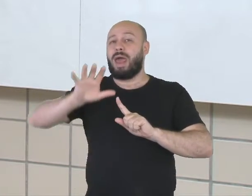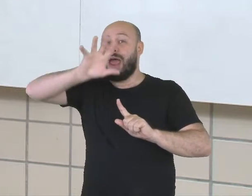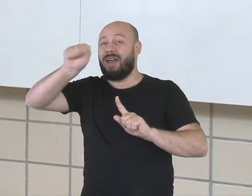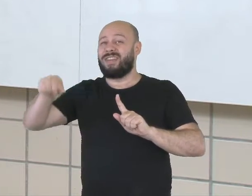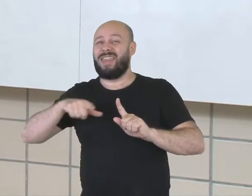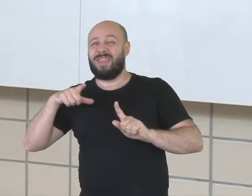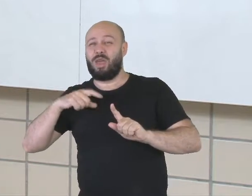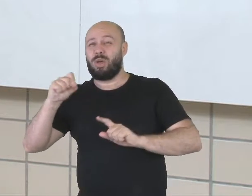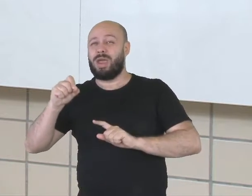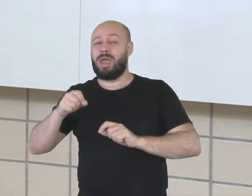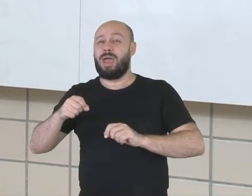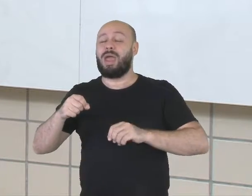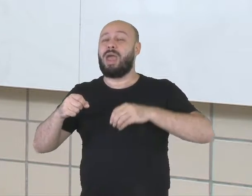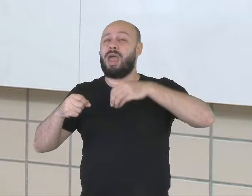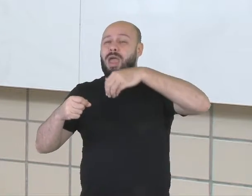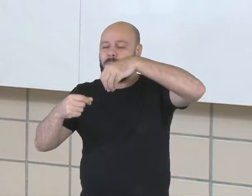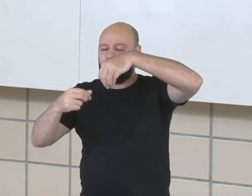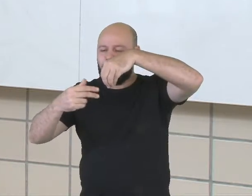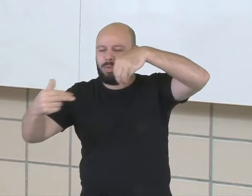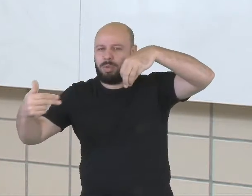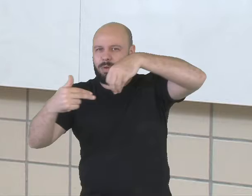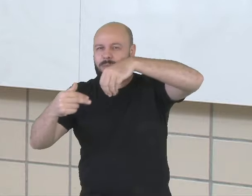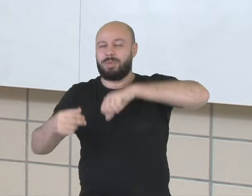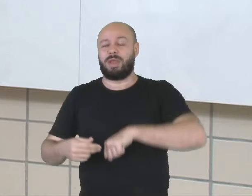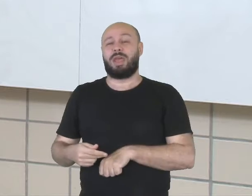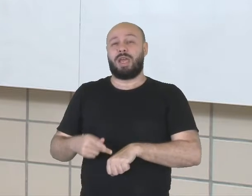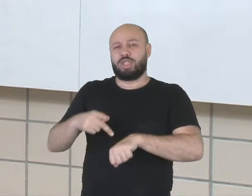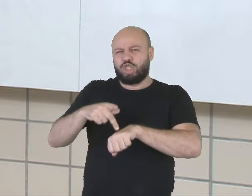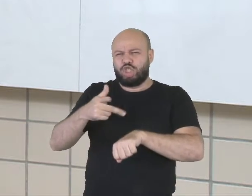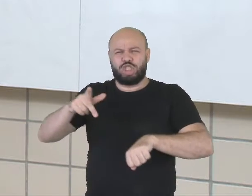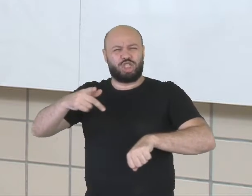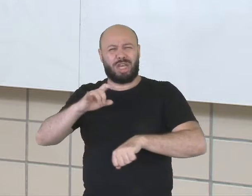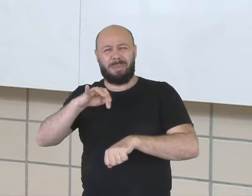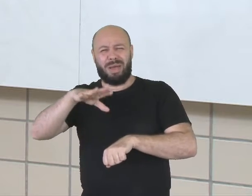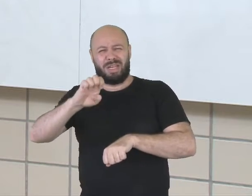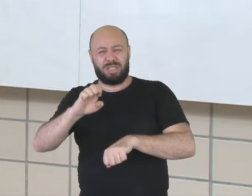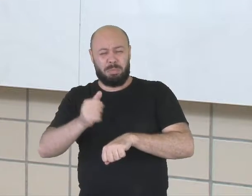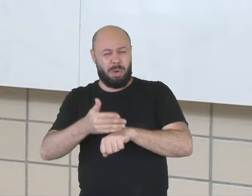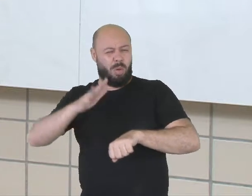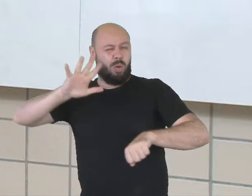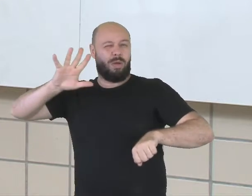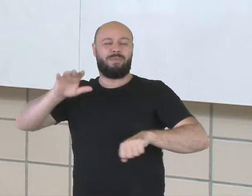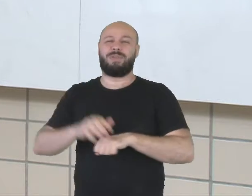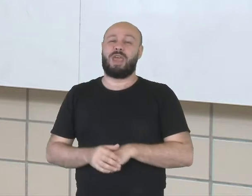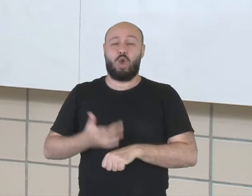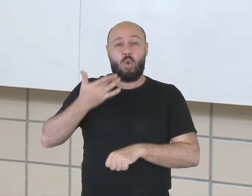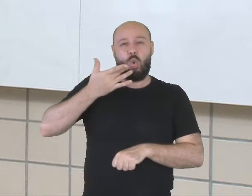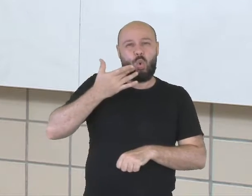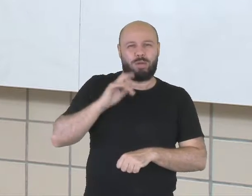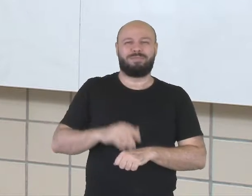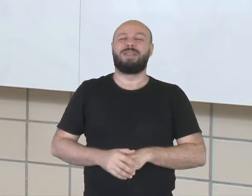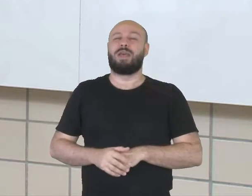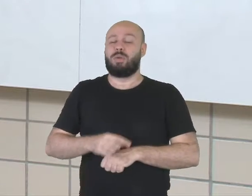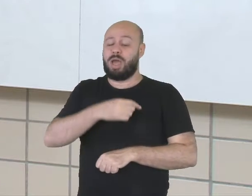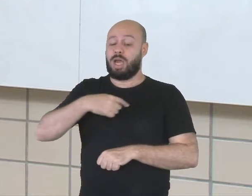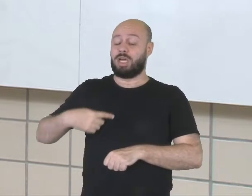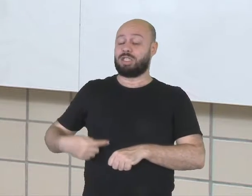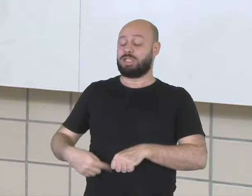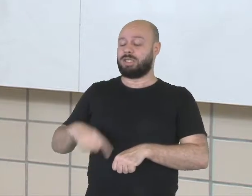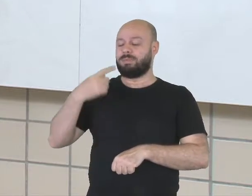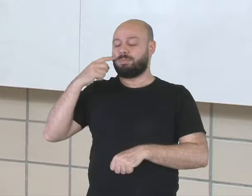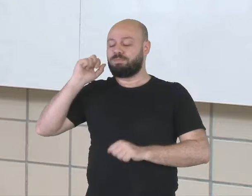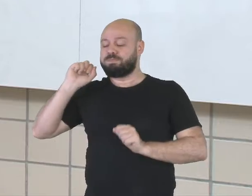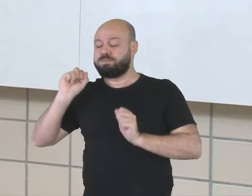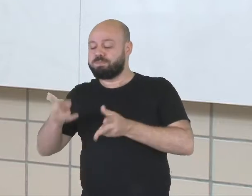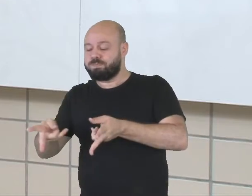grande fonte mineral, diamantes, ouro, então tem uma grande fonte mineral e isso é muito necessário, isso é muito importante